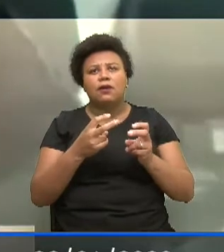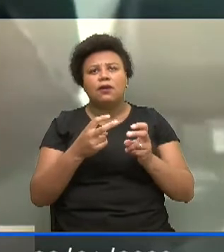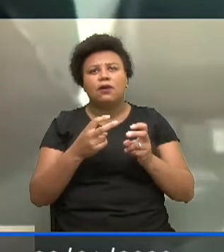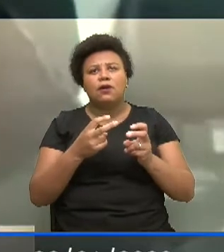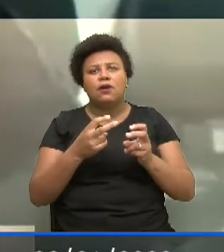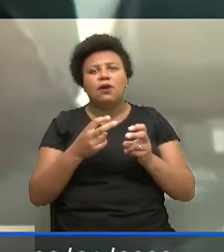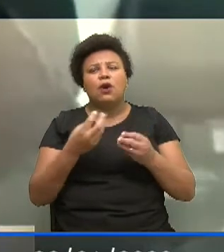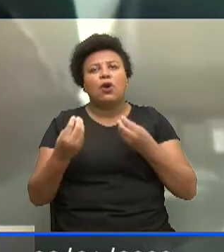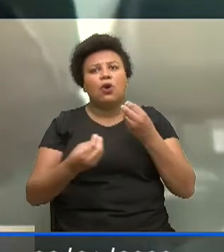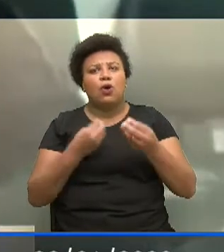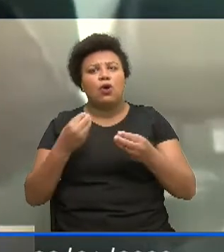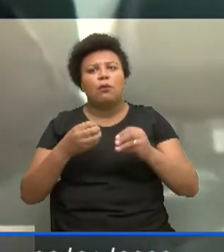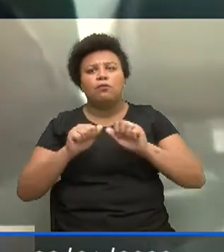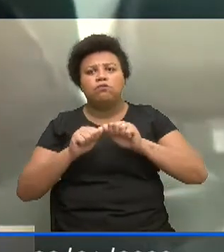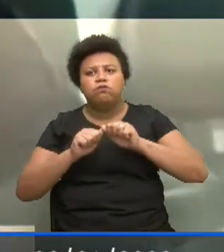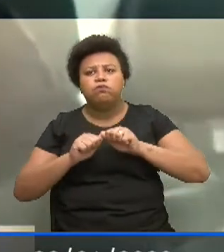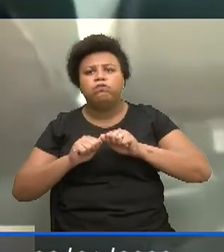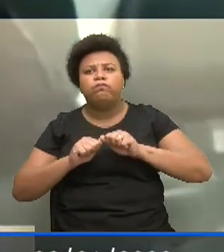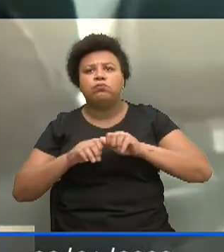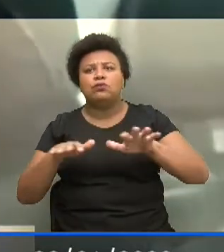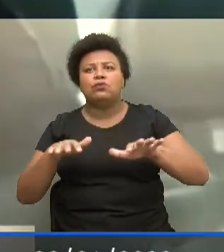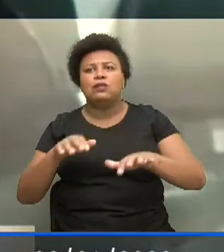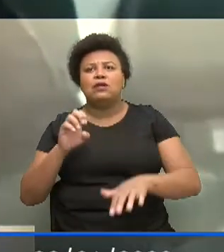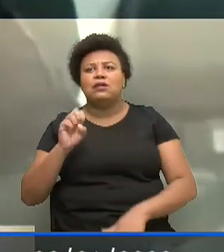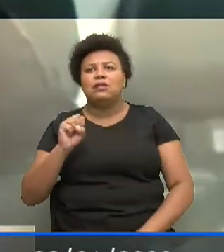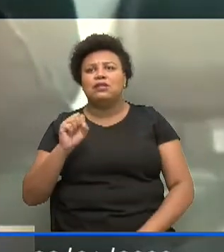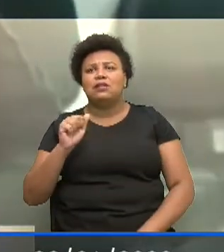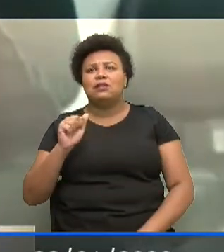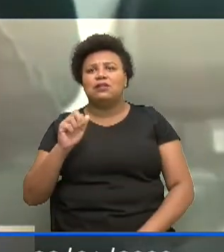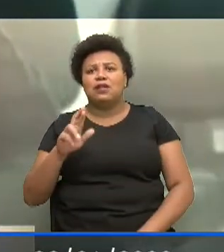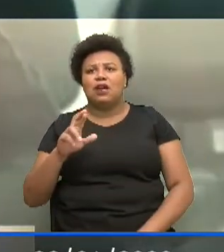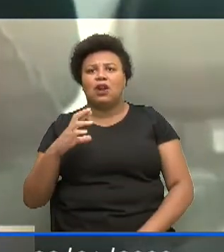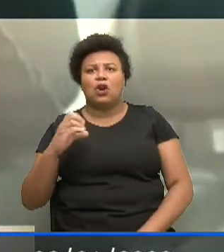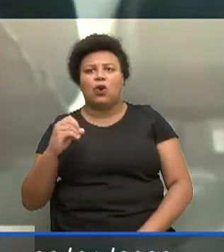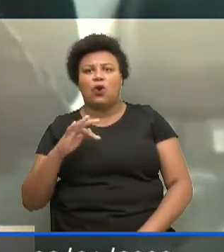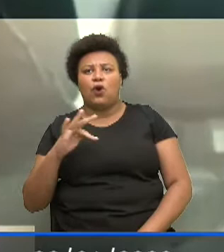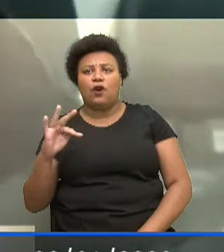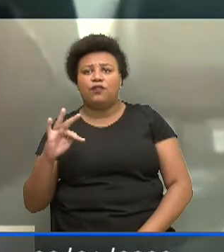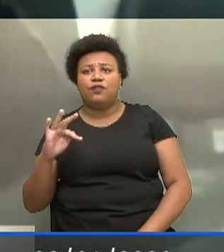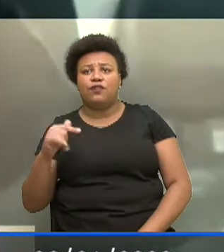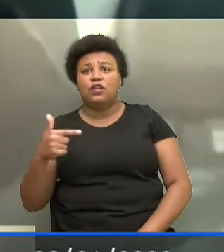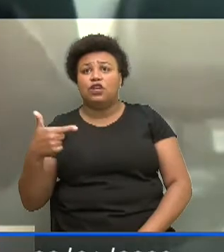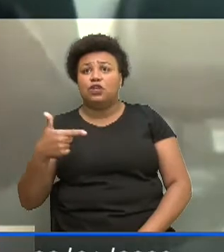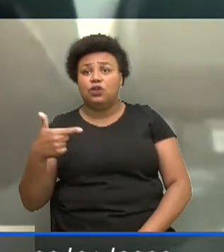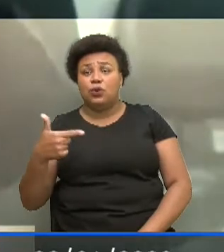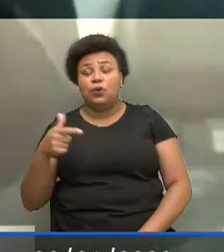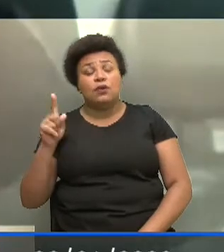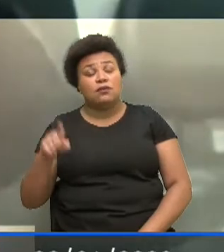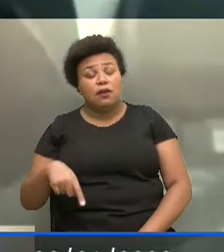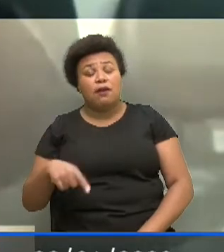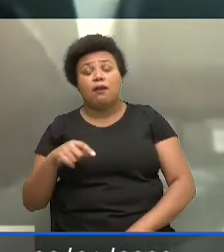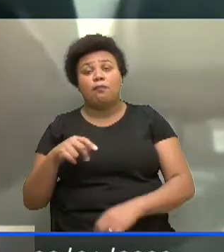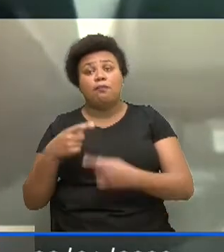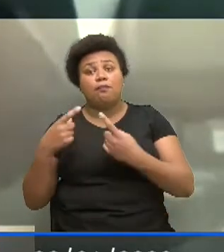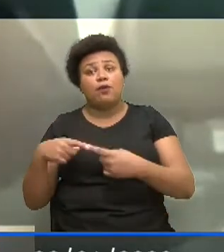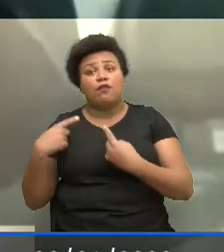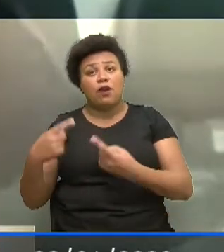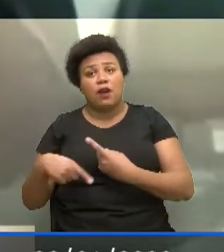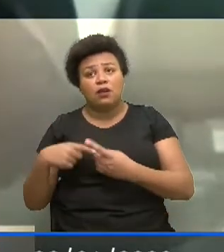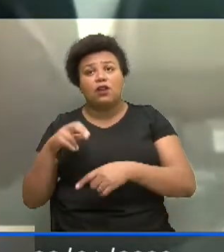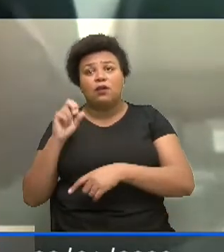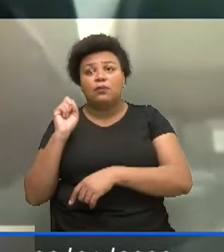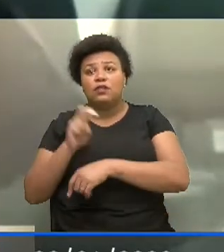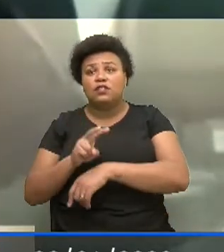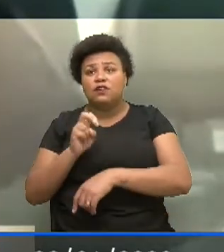um surto de SARS-CoV-2, né, um surto causado por esse vírus que leva à doença que nós estamos